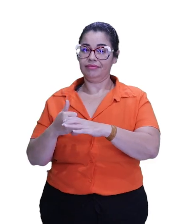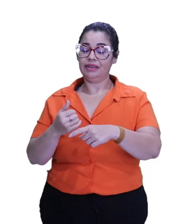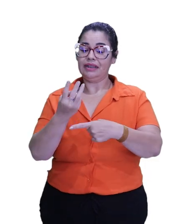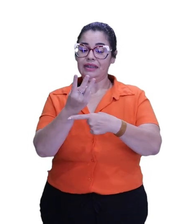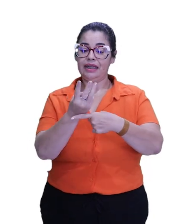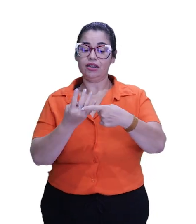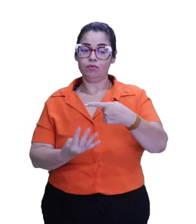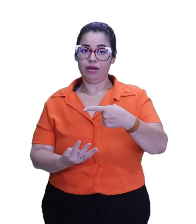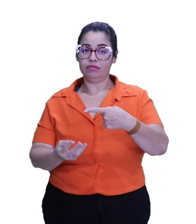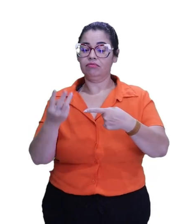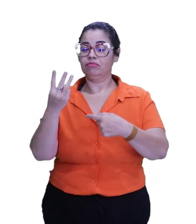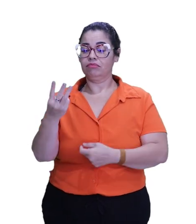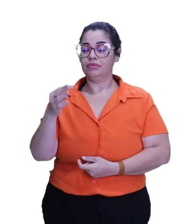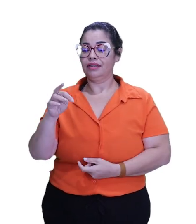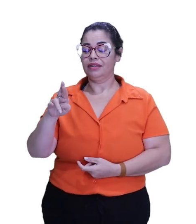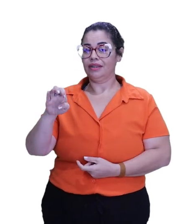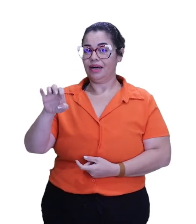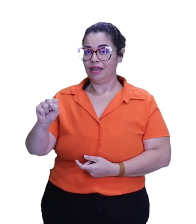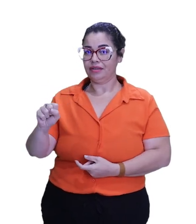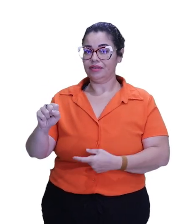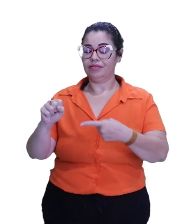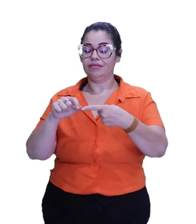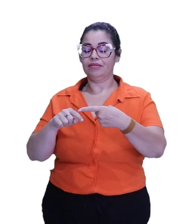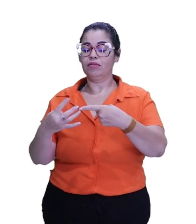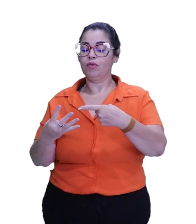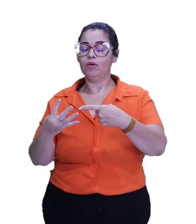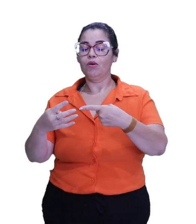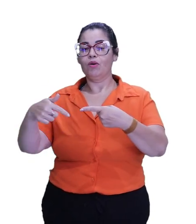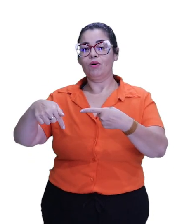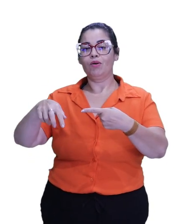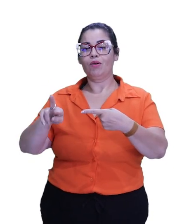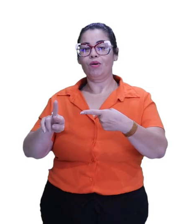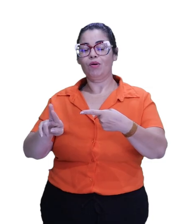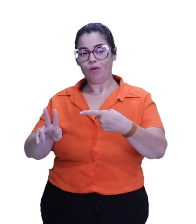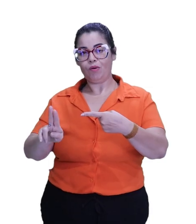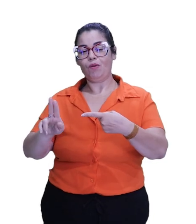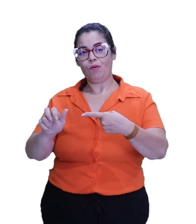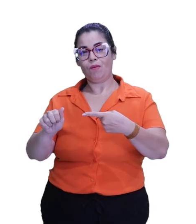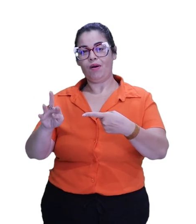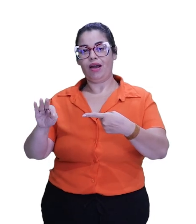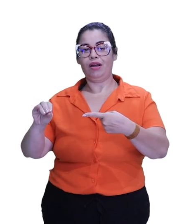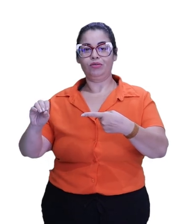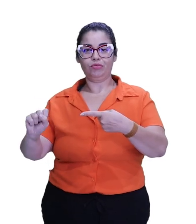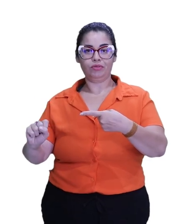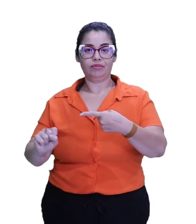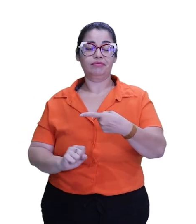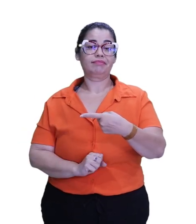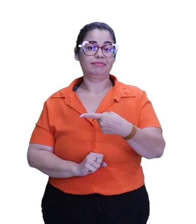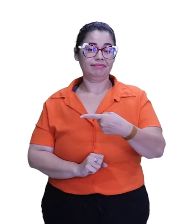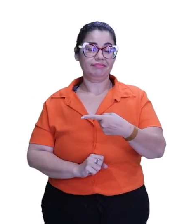3 quartos, ou seja, algo dividido em 4 partes, das quais vamos escolher apenas 3.